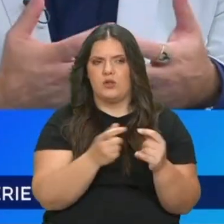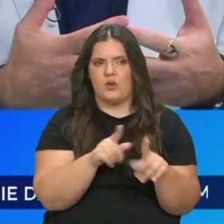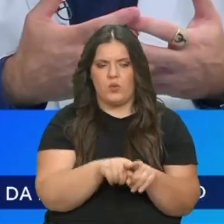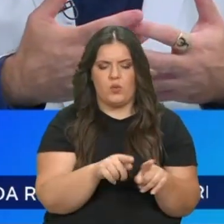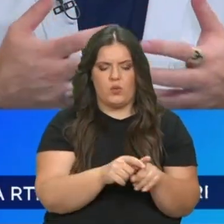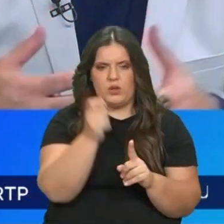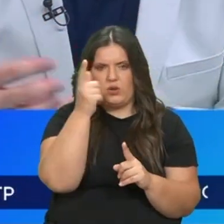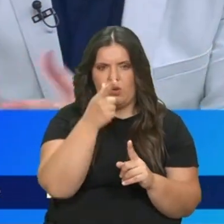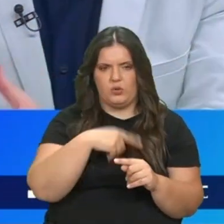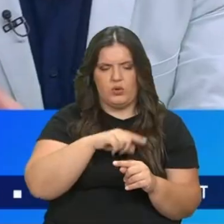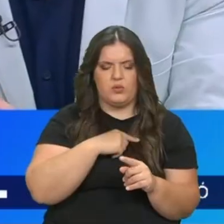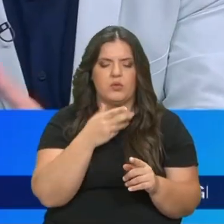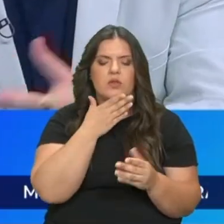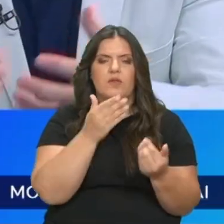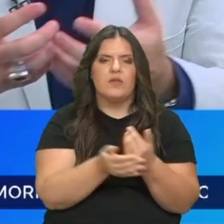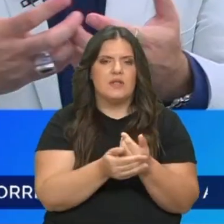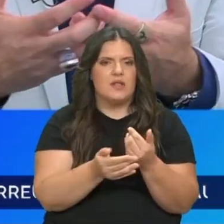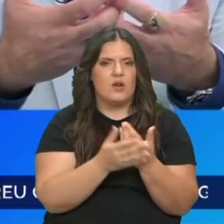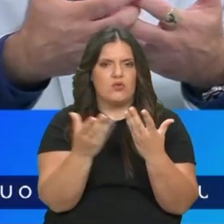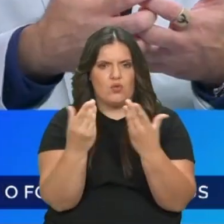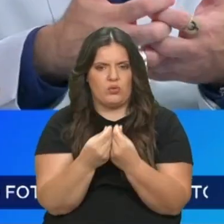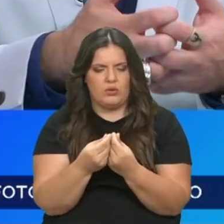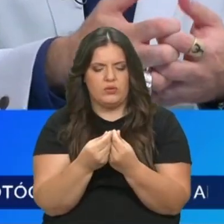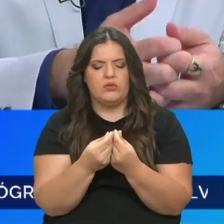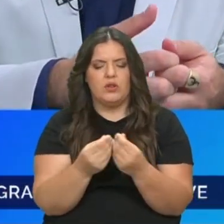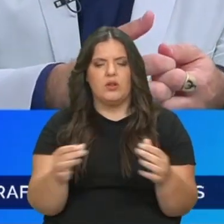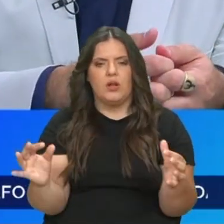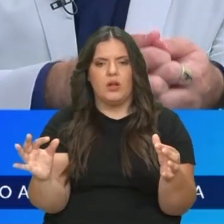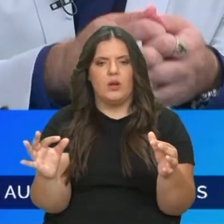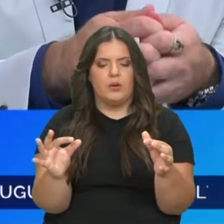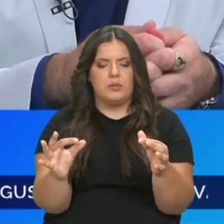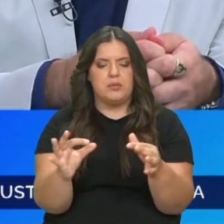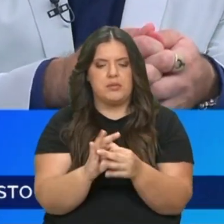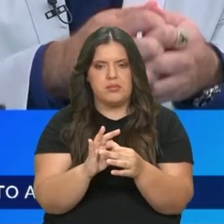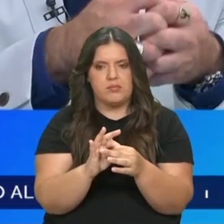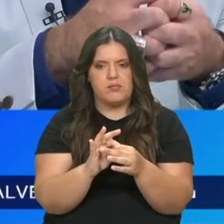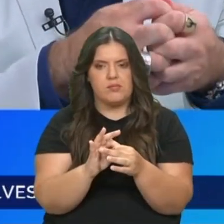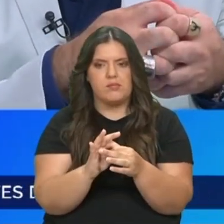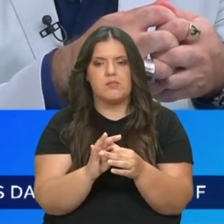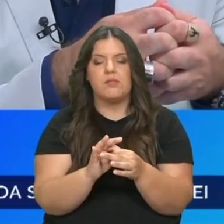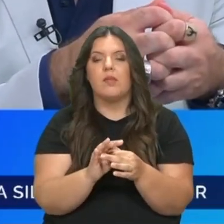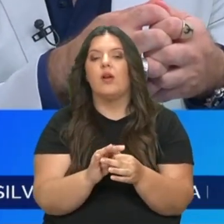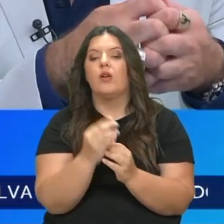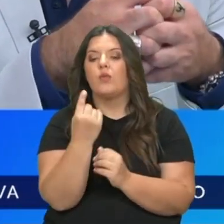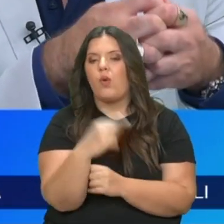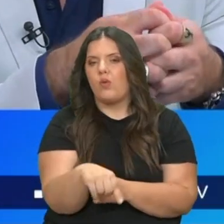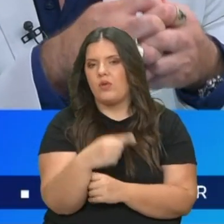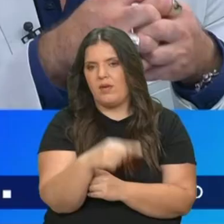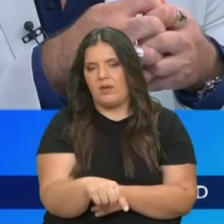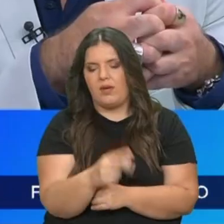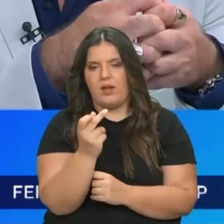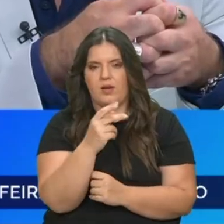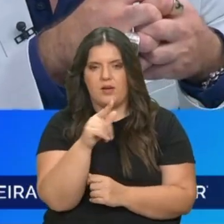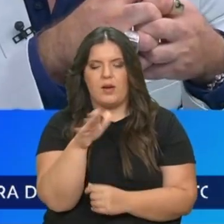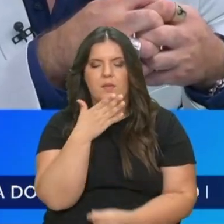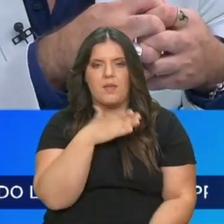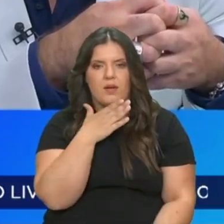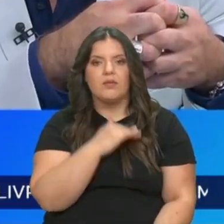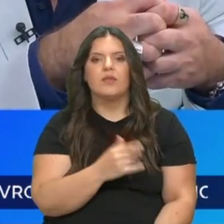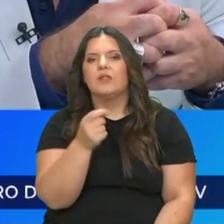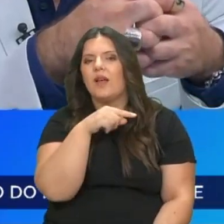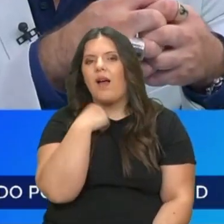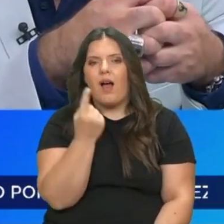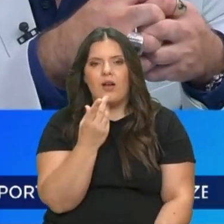depois envelheceram juntas. E fundiram-se numa única anã branca. Isso é muito